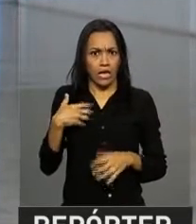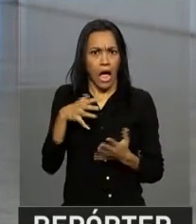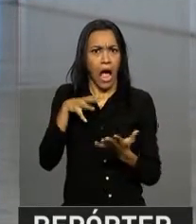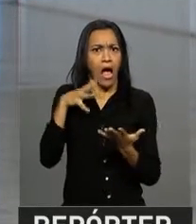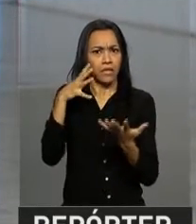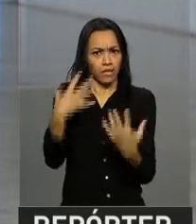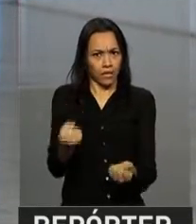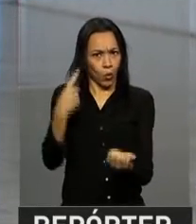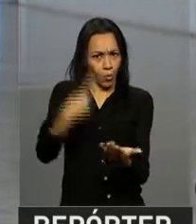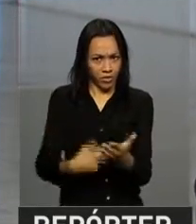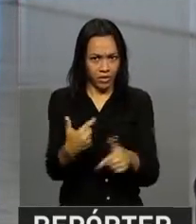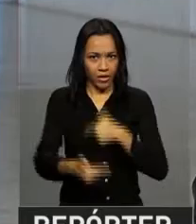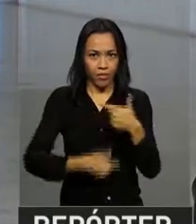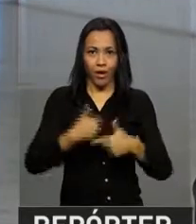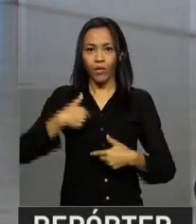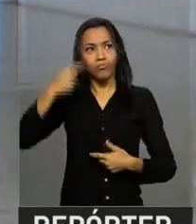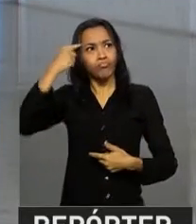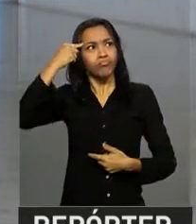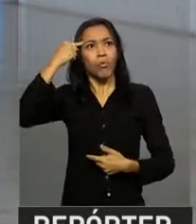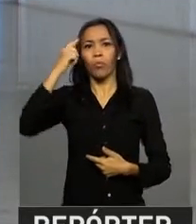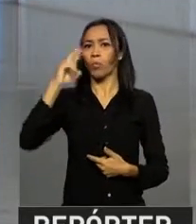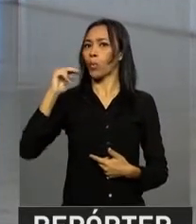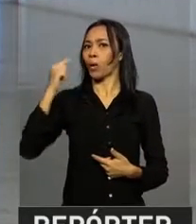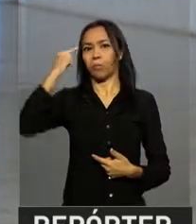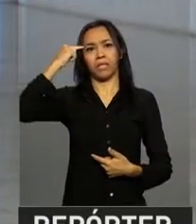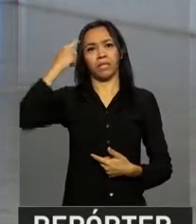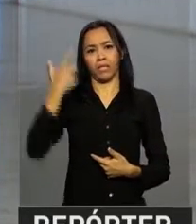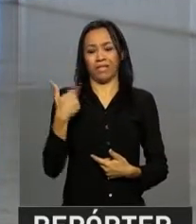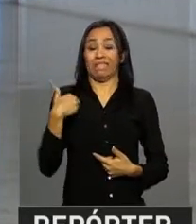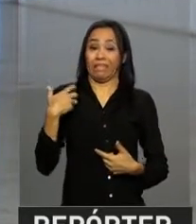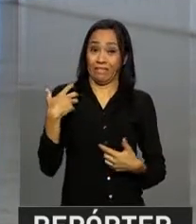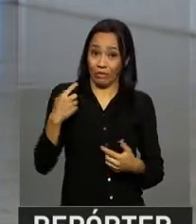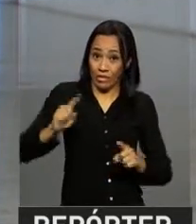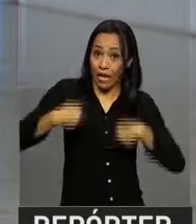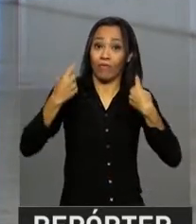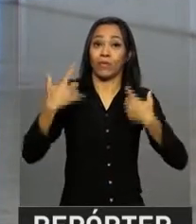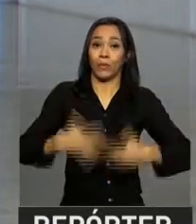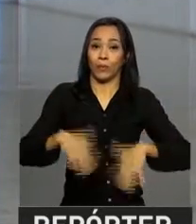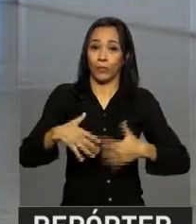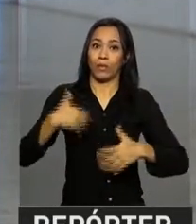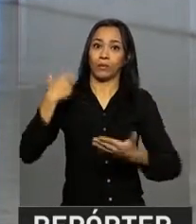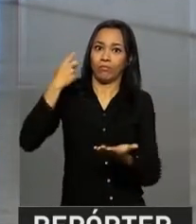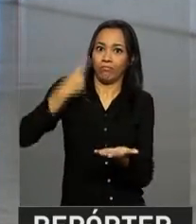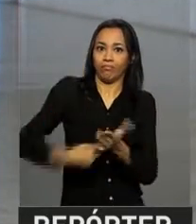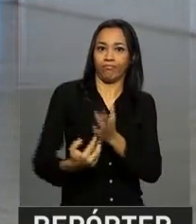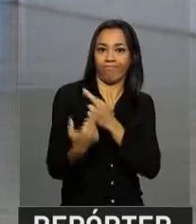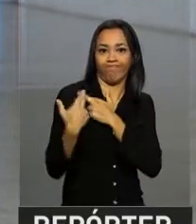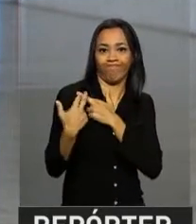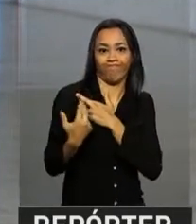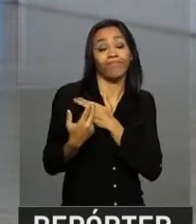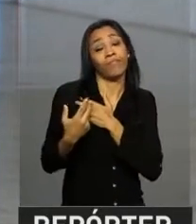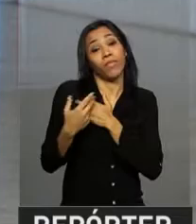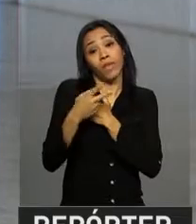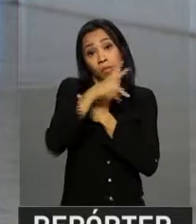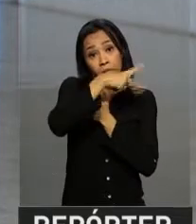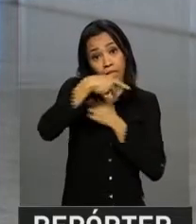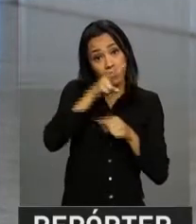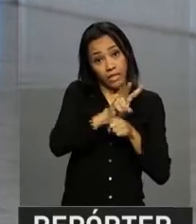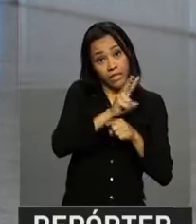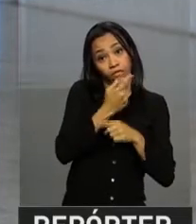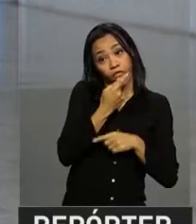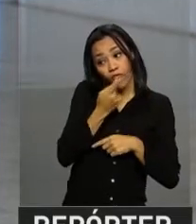planos, mas que vai ser um grande desafio e uma grande responsabilidade. Parente disse também que Michel Temer pediu a ele uma